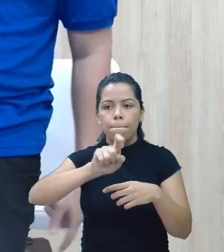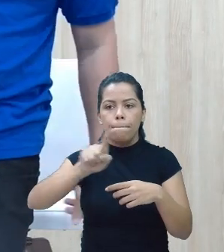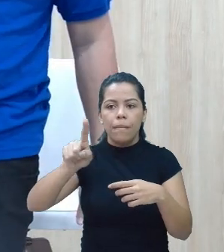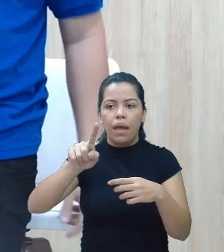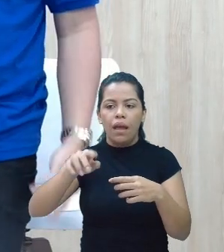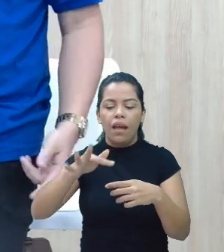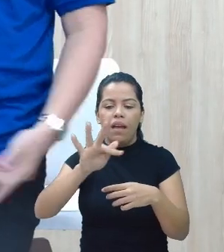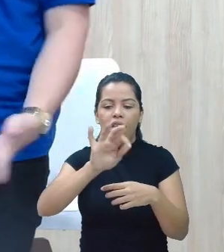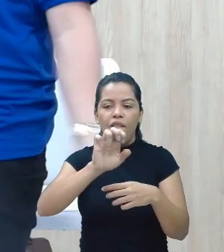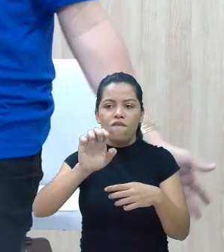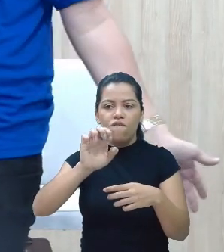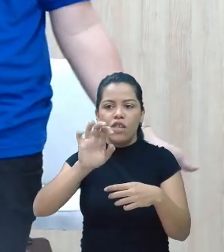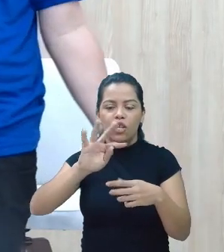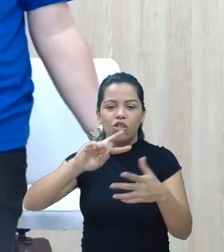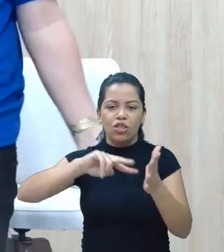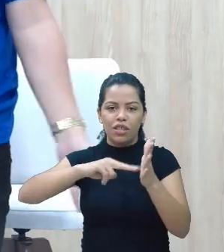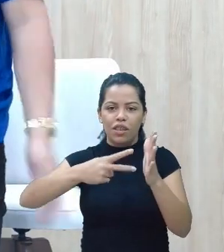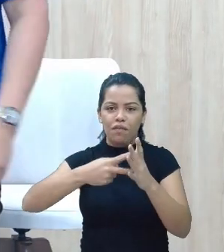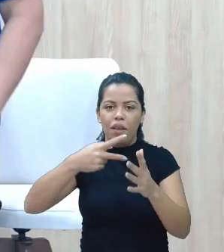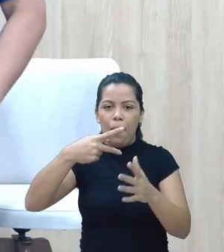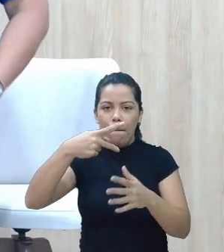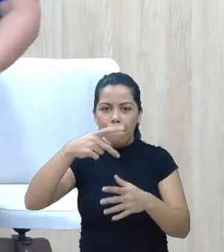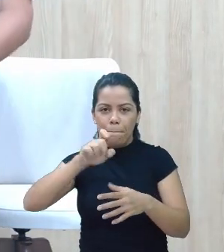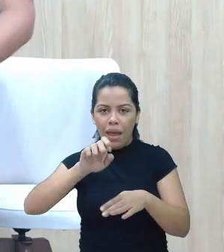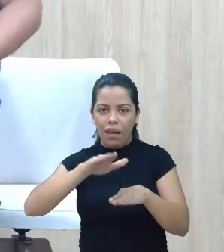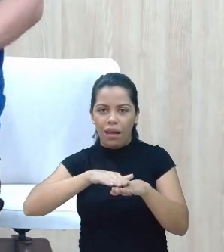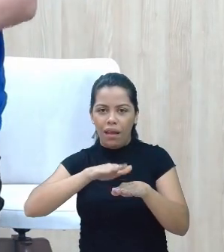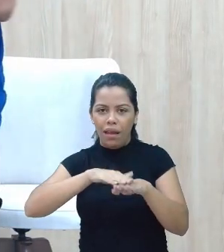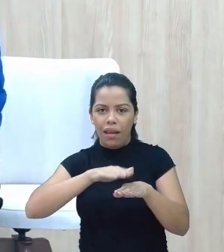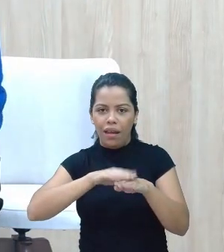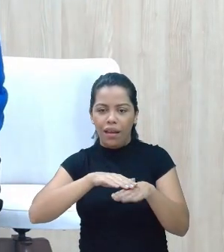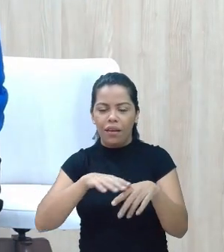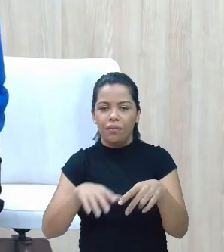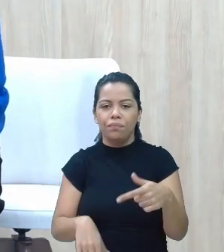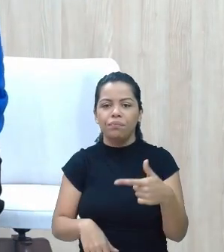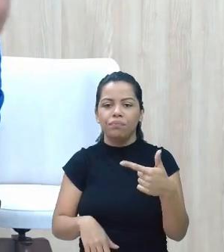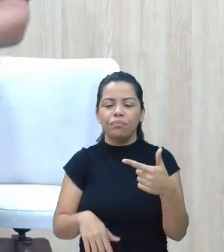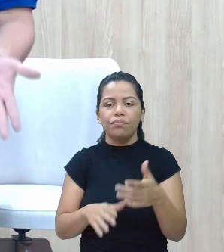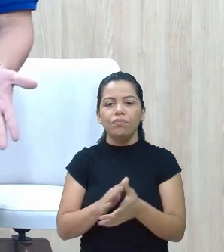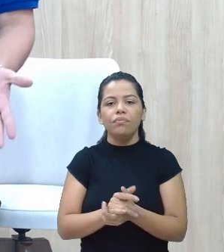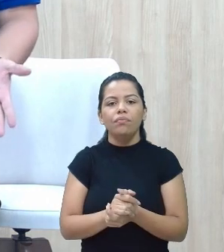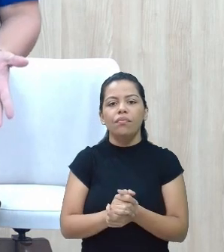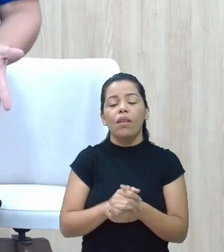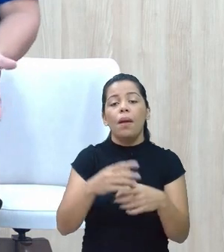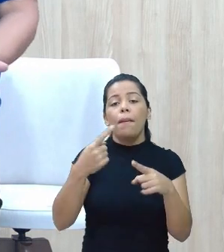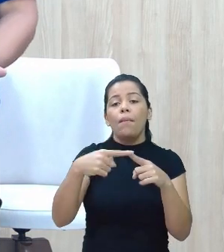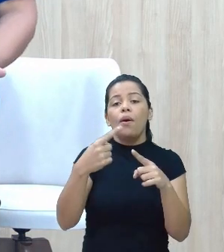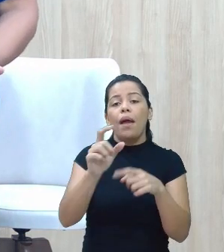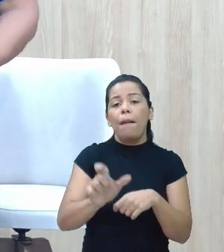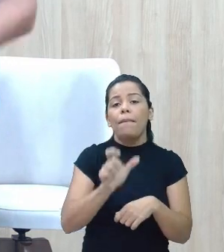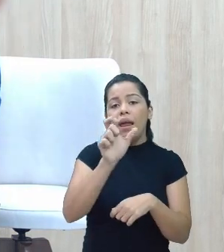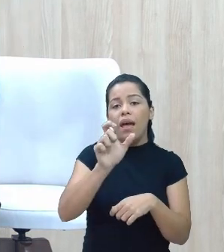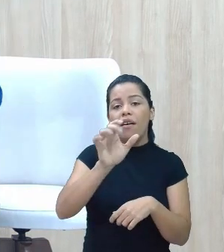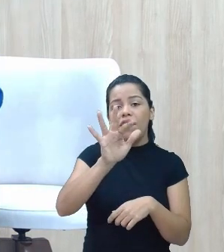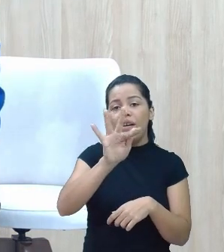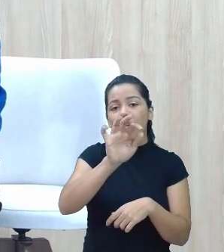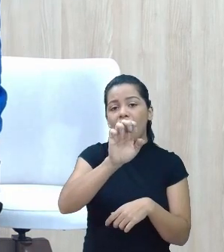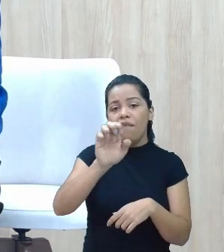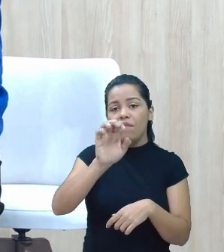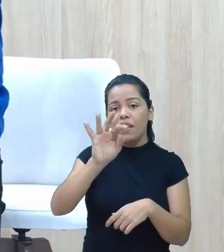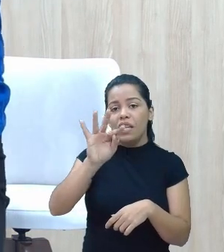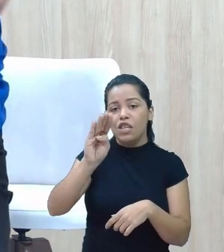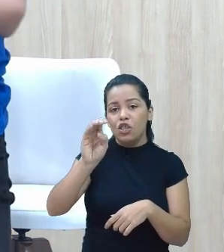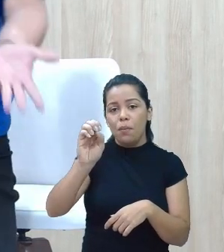e o outro. Se tu chutar com um, tu cai, se não tiver o outro lá. Então, fitball devia ser, não futebol. Mas o que acontece? A língua é